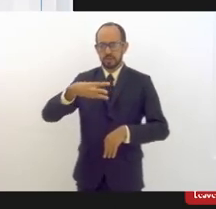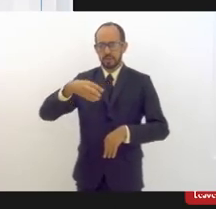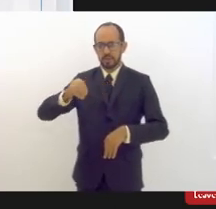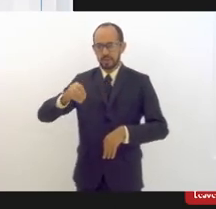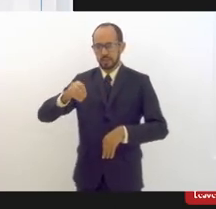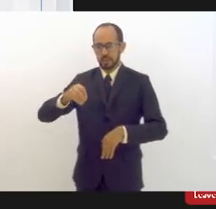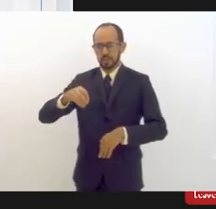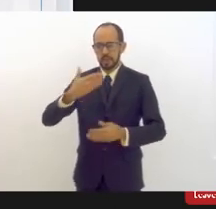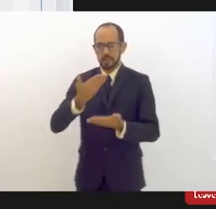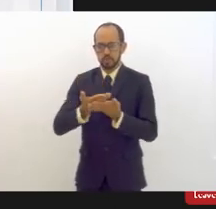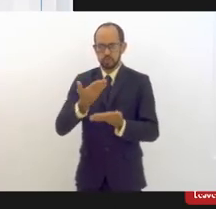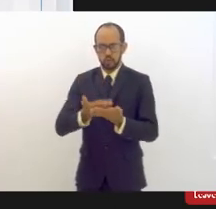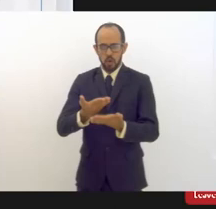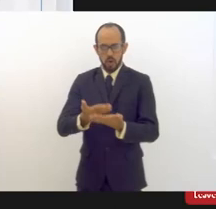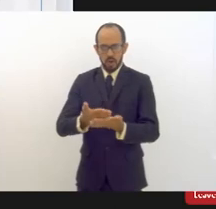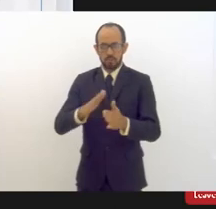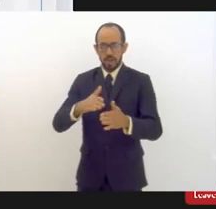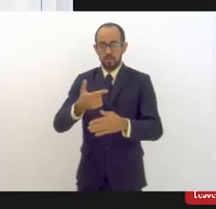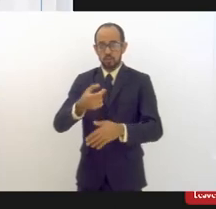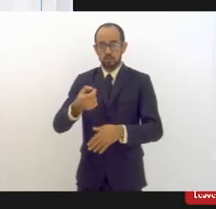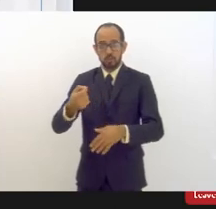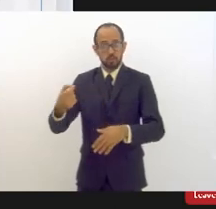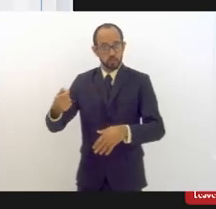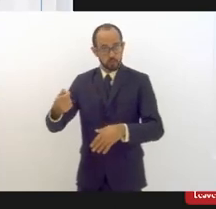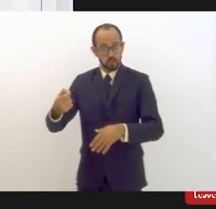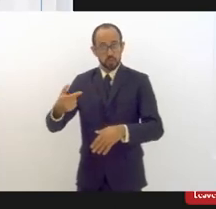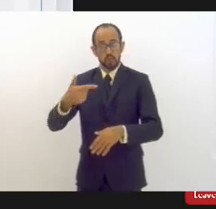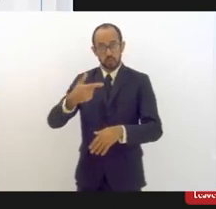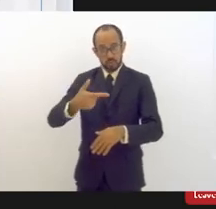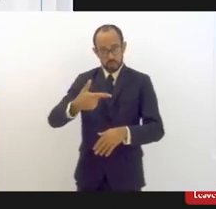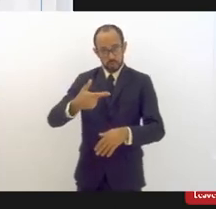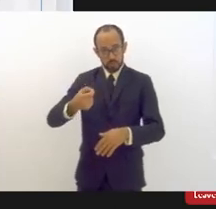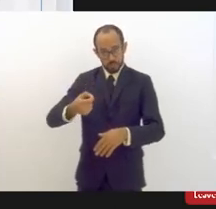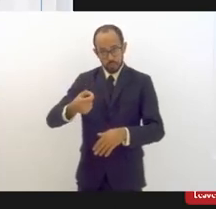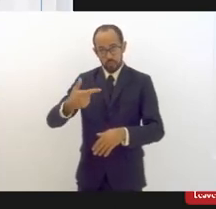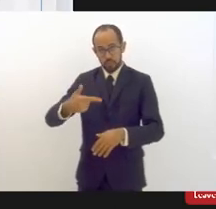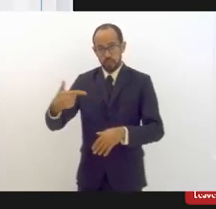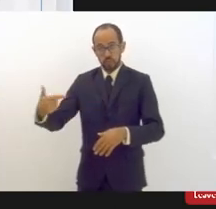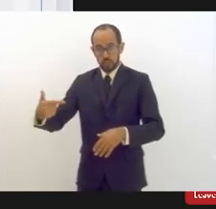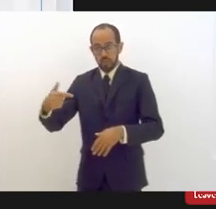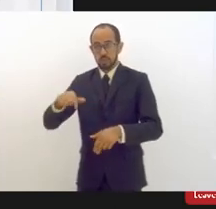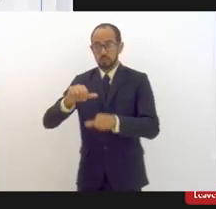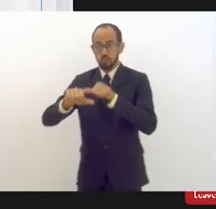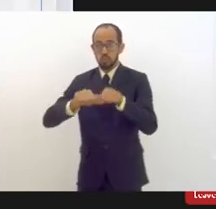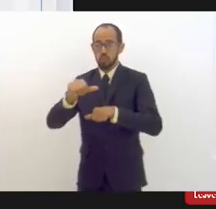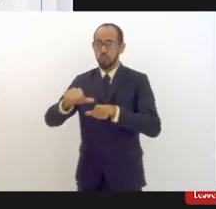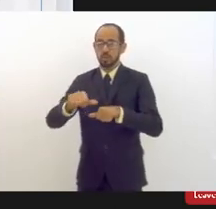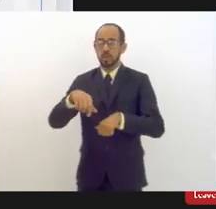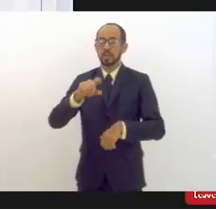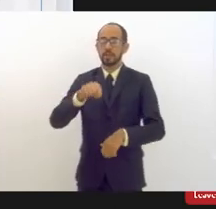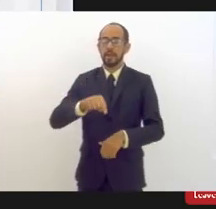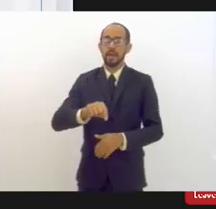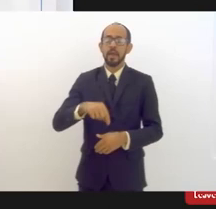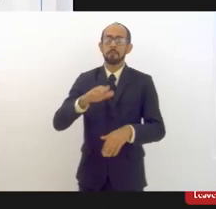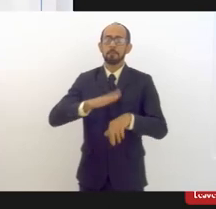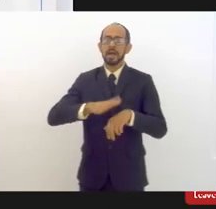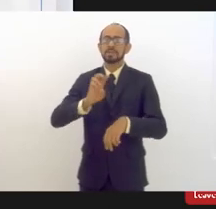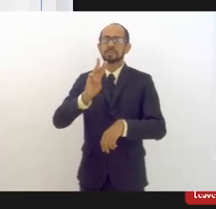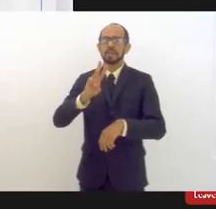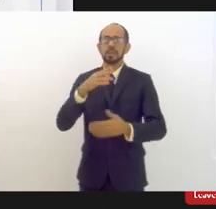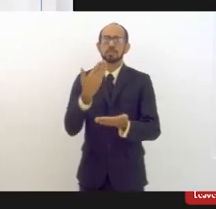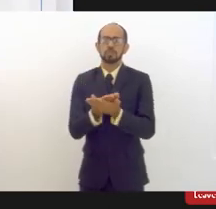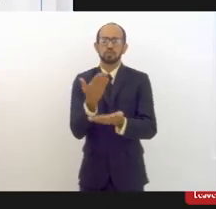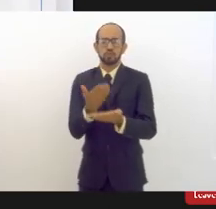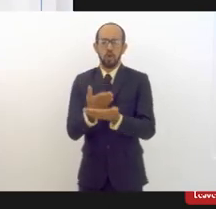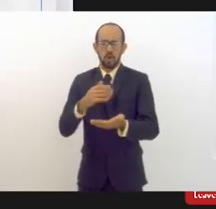já muda para 2022. Atualmente temos 1.233 unidades escolares, 3 escolas, né,